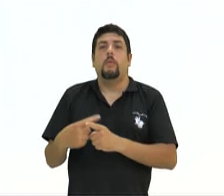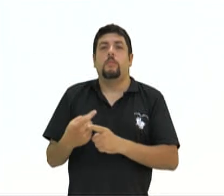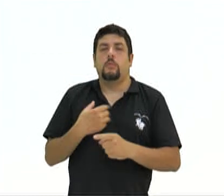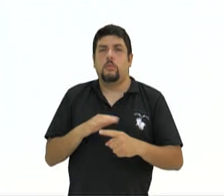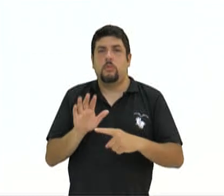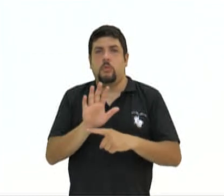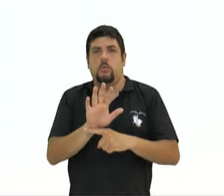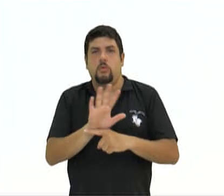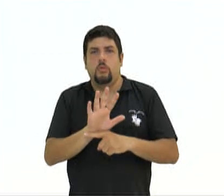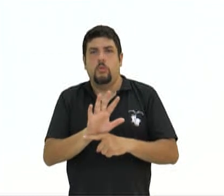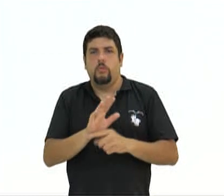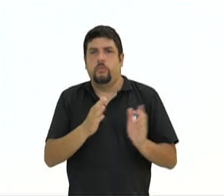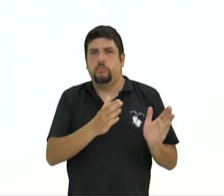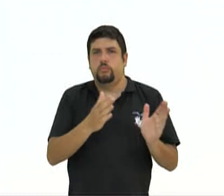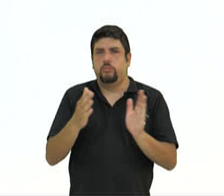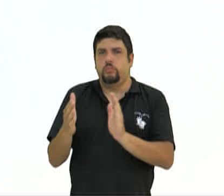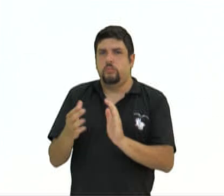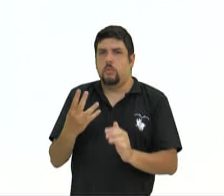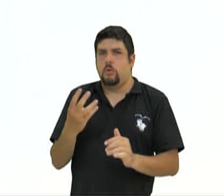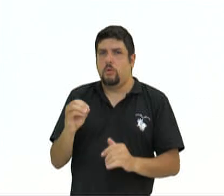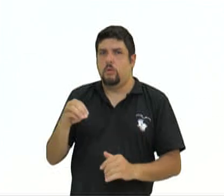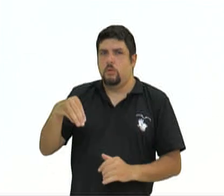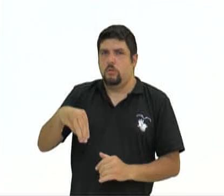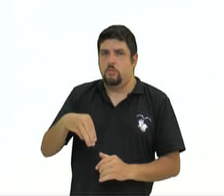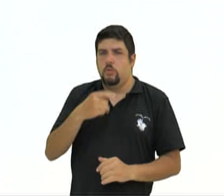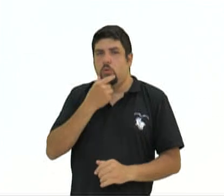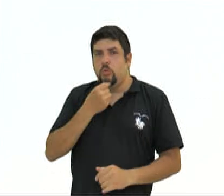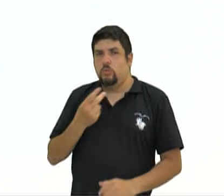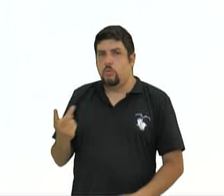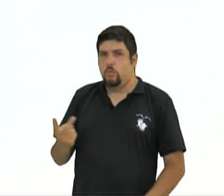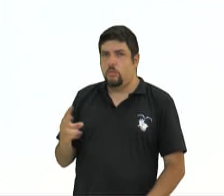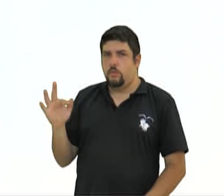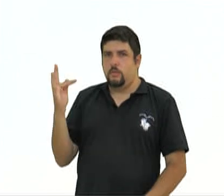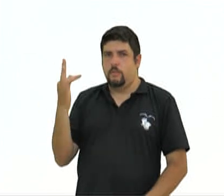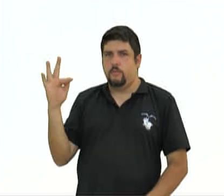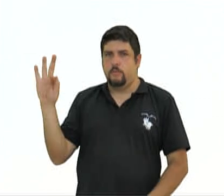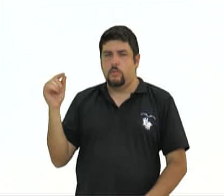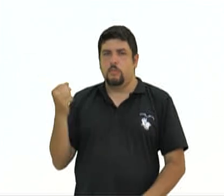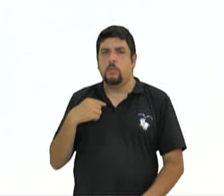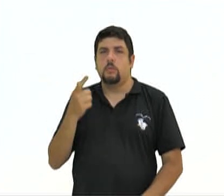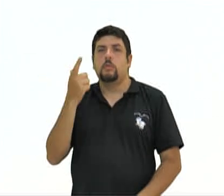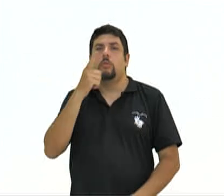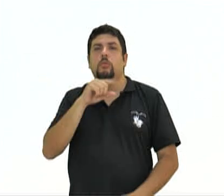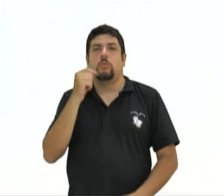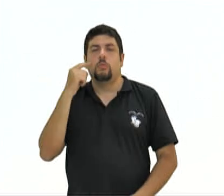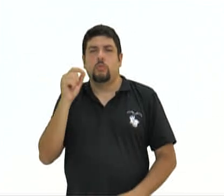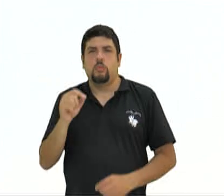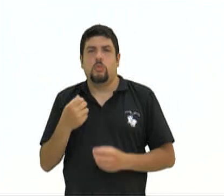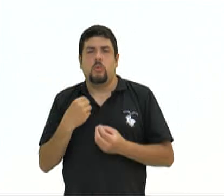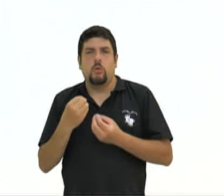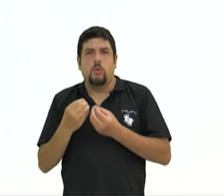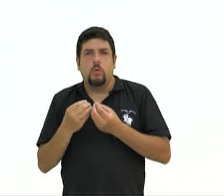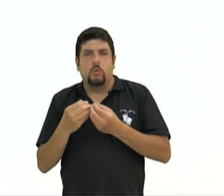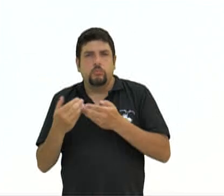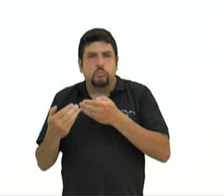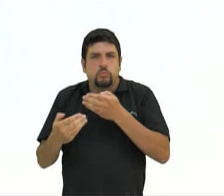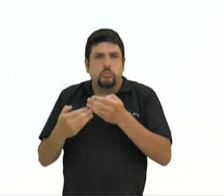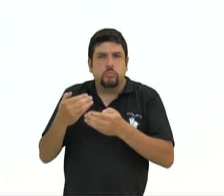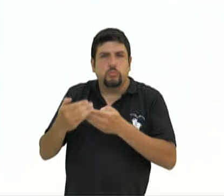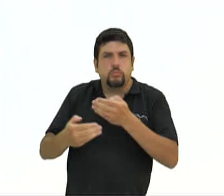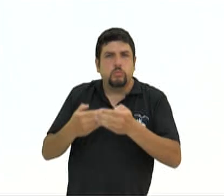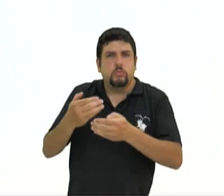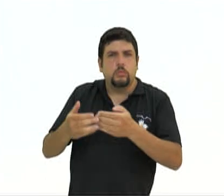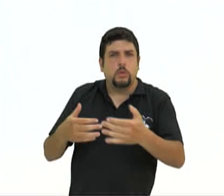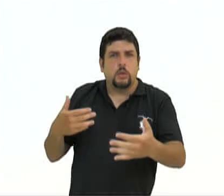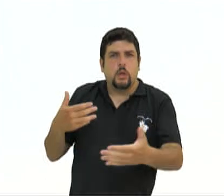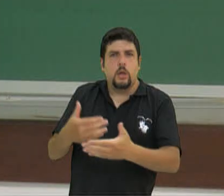de 40 minutos, os irmãos franceses Lumière perseguiram a meta que norteia a sétima arte, até nos dias